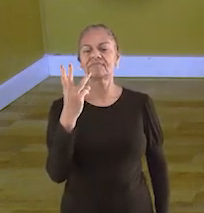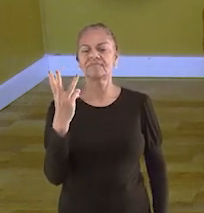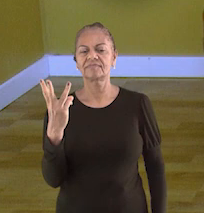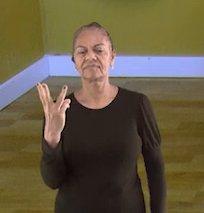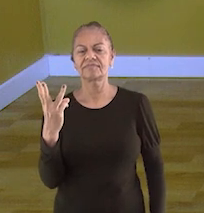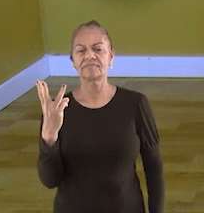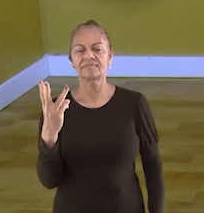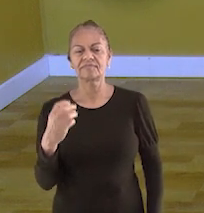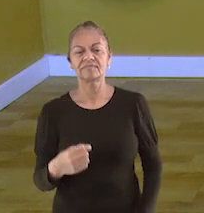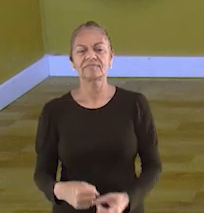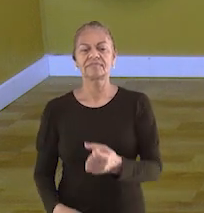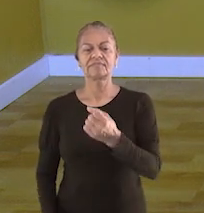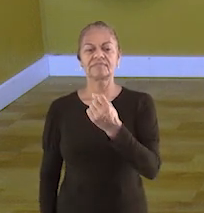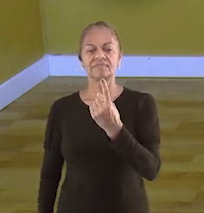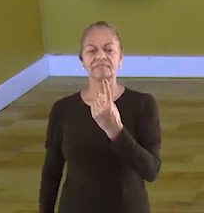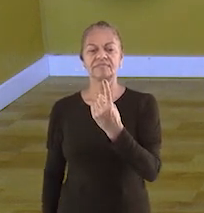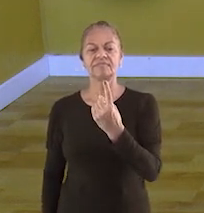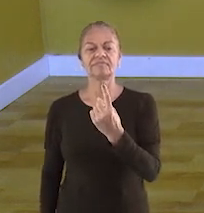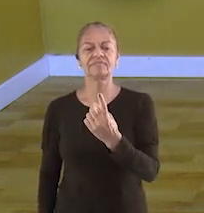1, 2, 3.